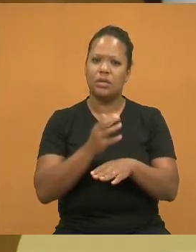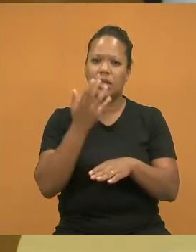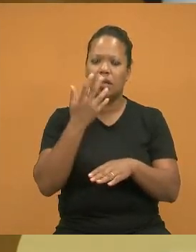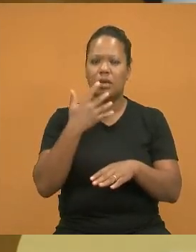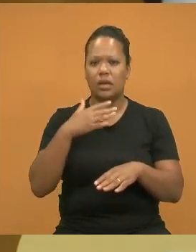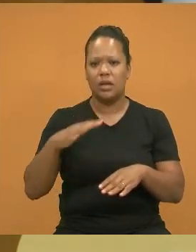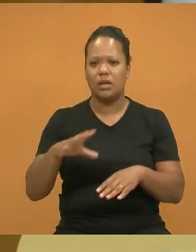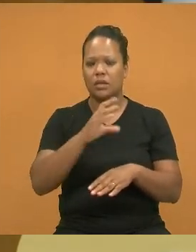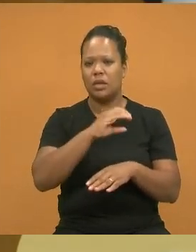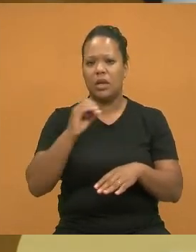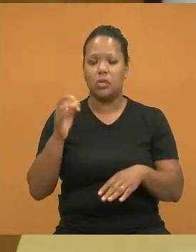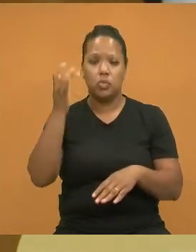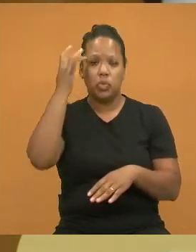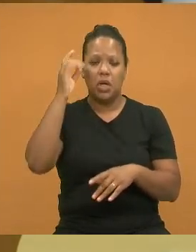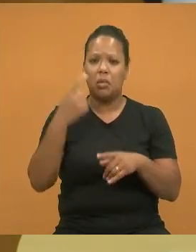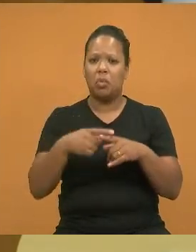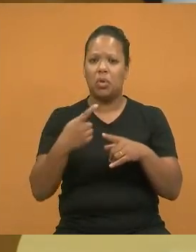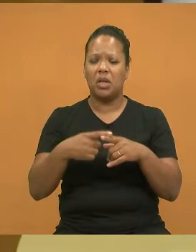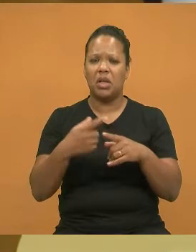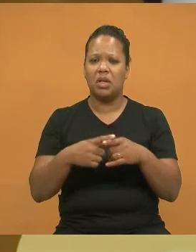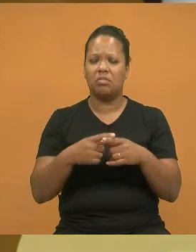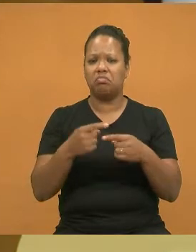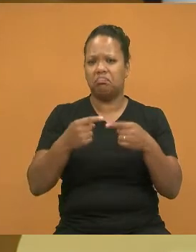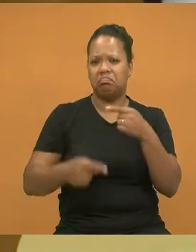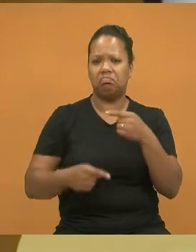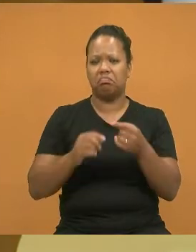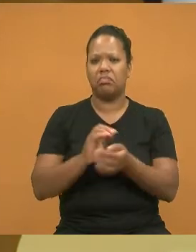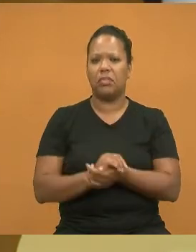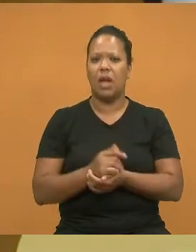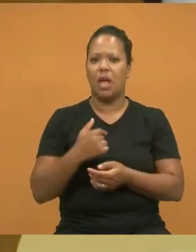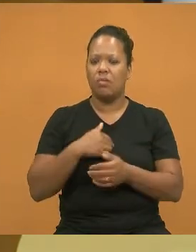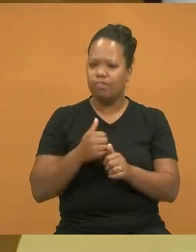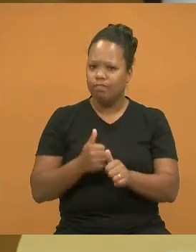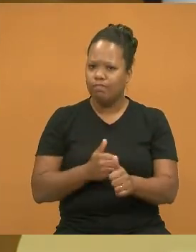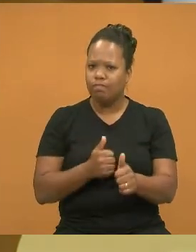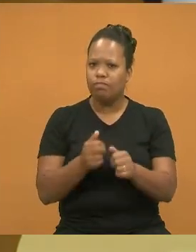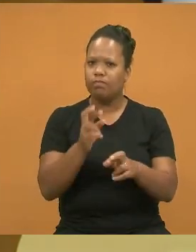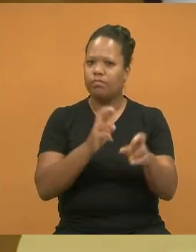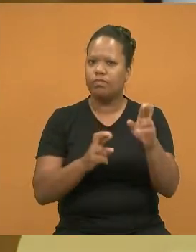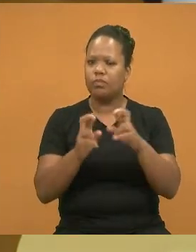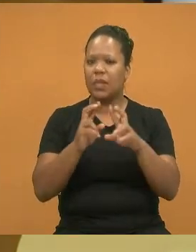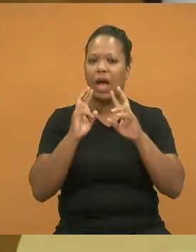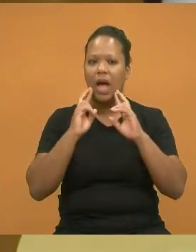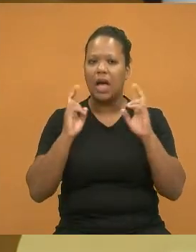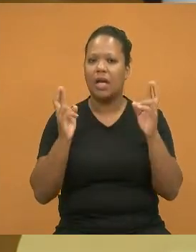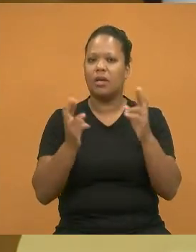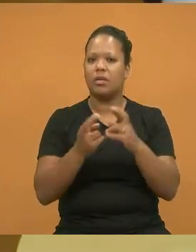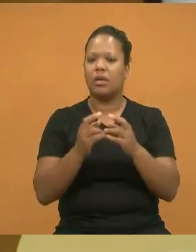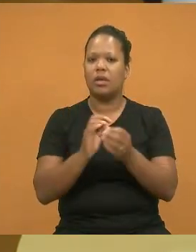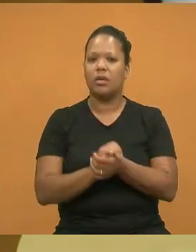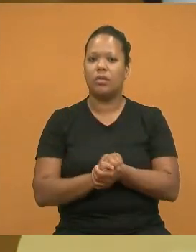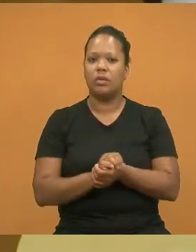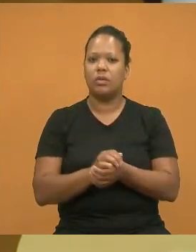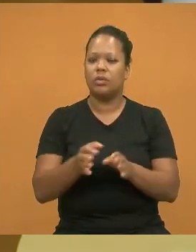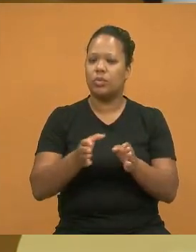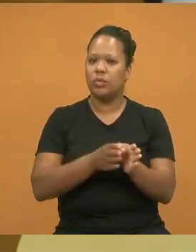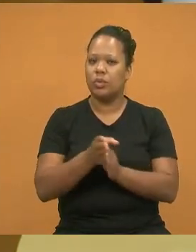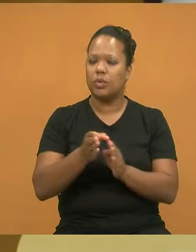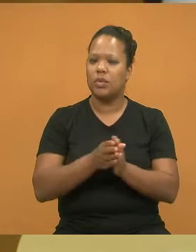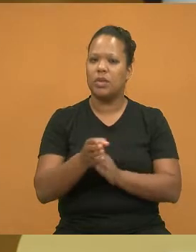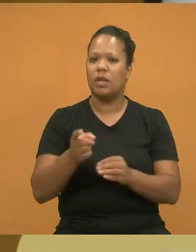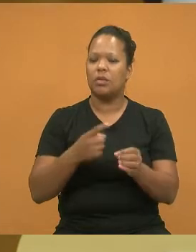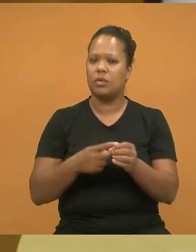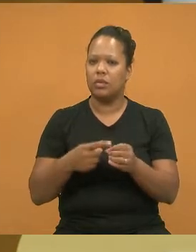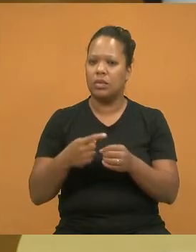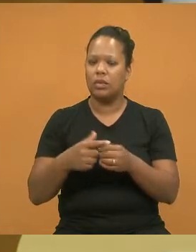porquê da negativa, mas nós vamos acompanhar, porque eu estou acompanhando as reuniões do Conselho da Criança e Adolescente do nosso município, assim como os